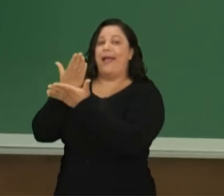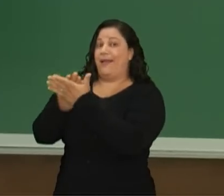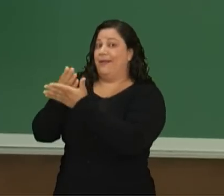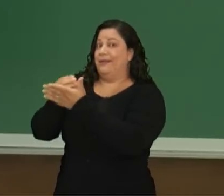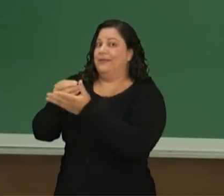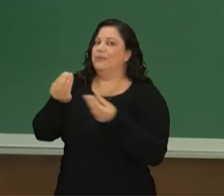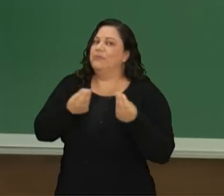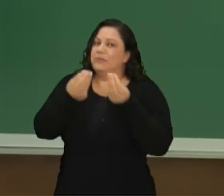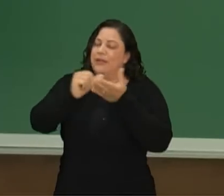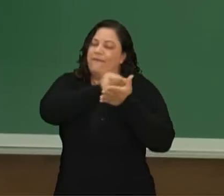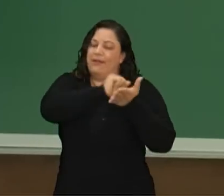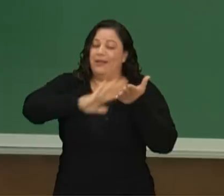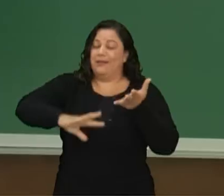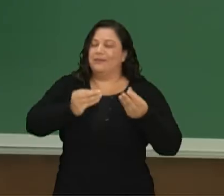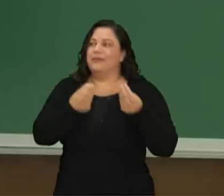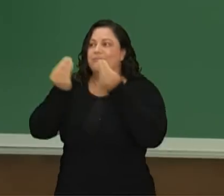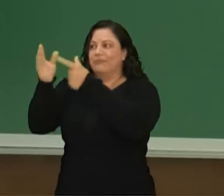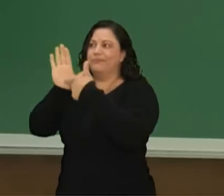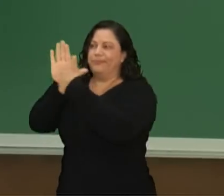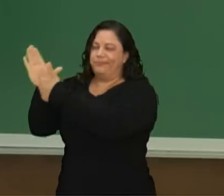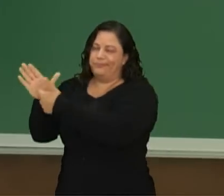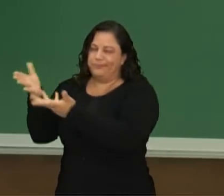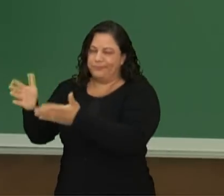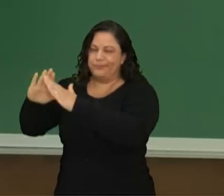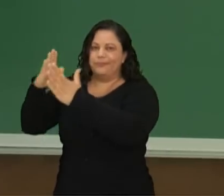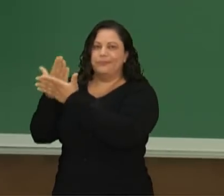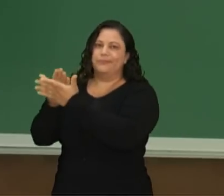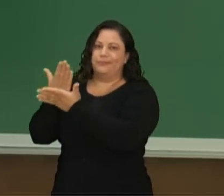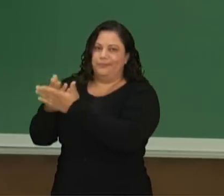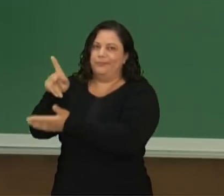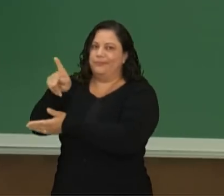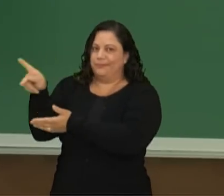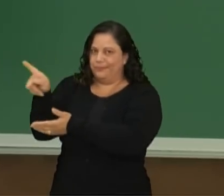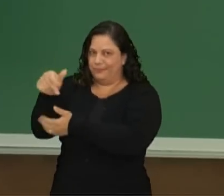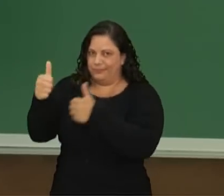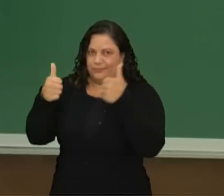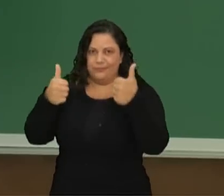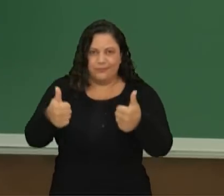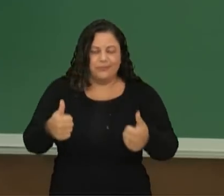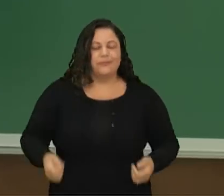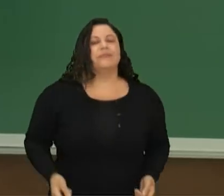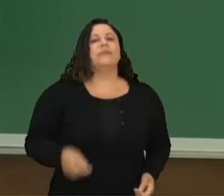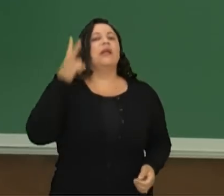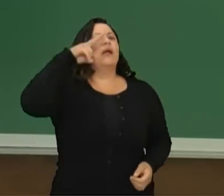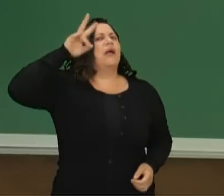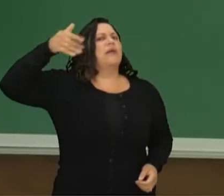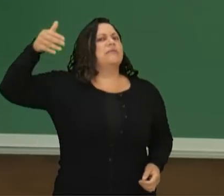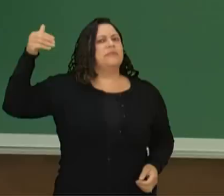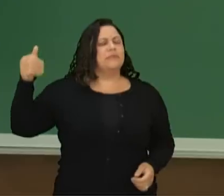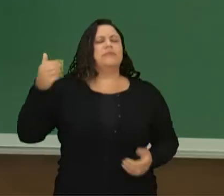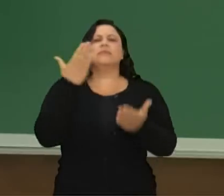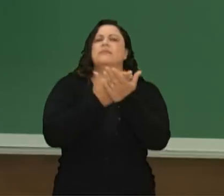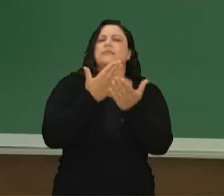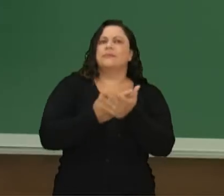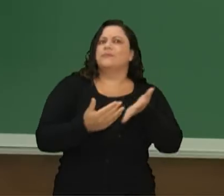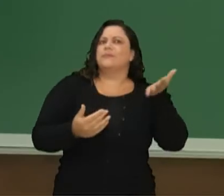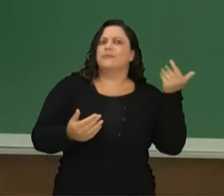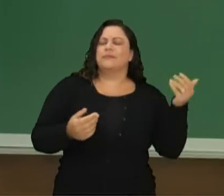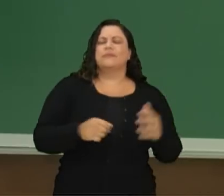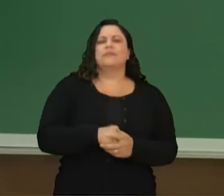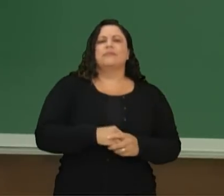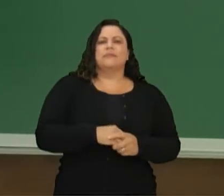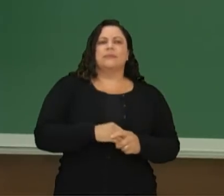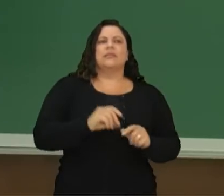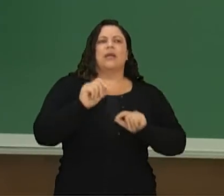sua escola. Então, vamos rever o que nós estudamos na aula anterior. Na aula anterior, nós estudamos medidas